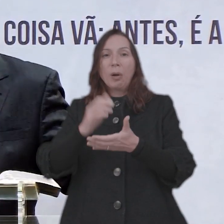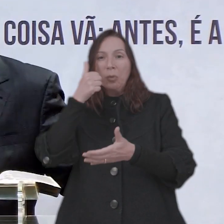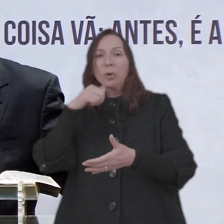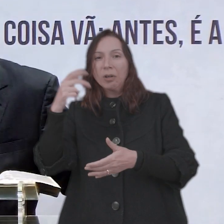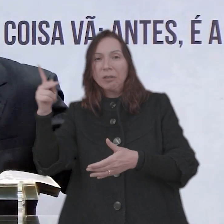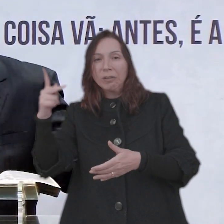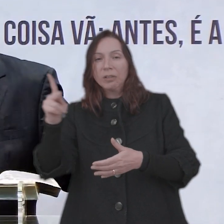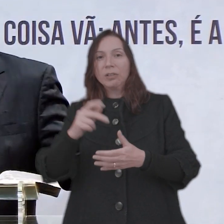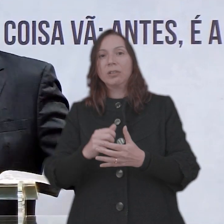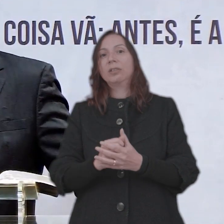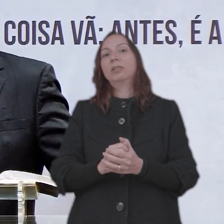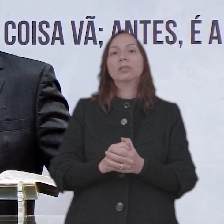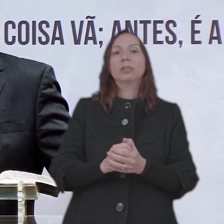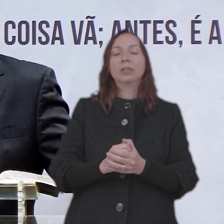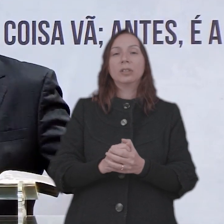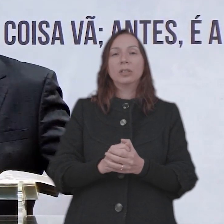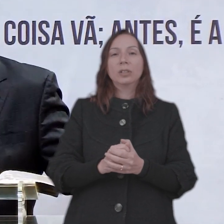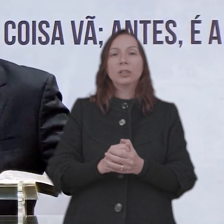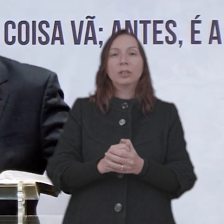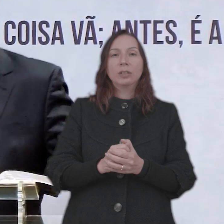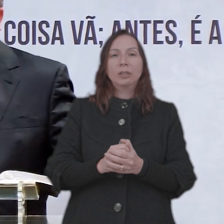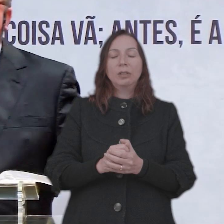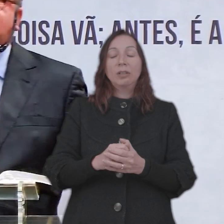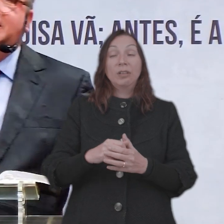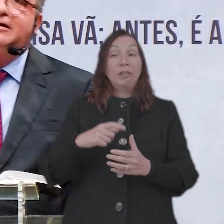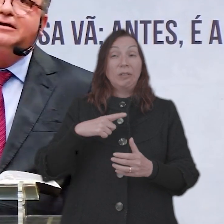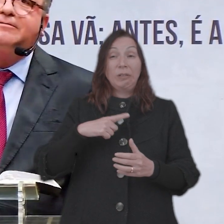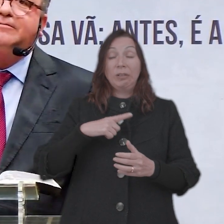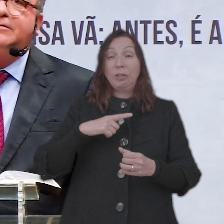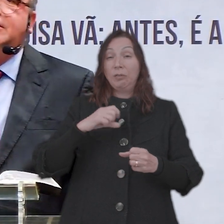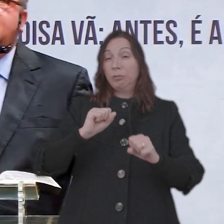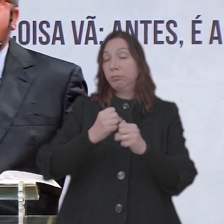depois de passar por um momento de grande estresse,